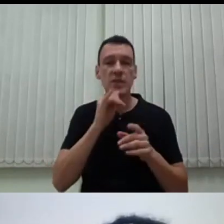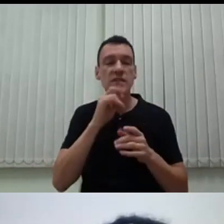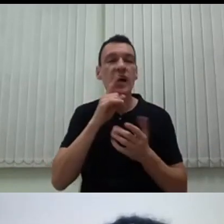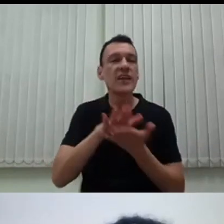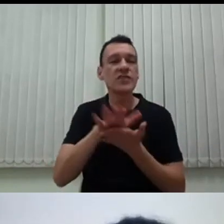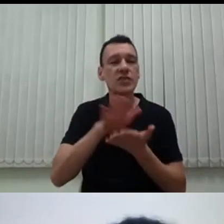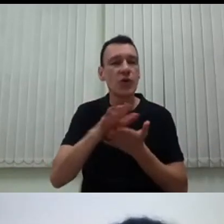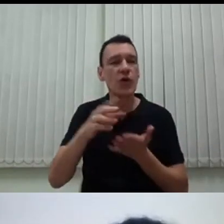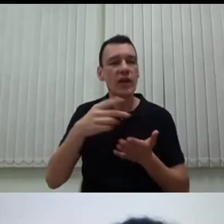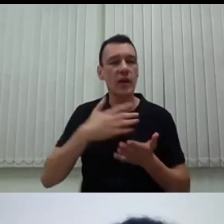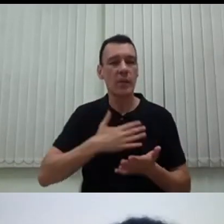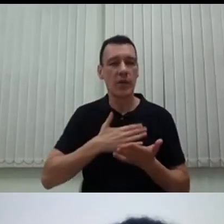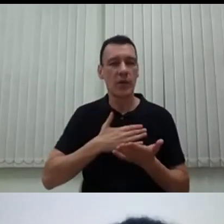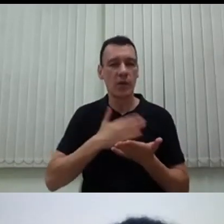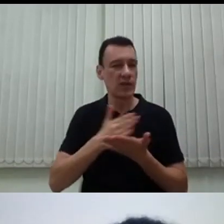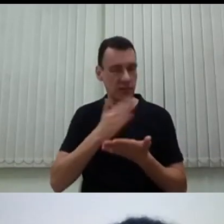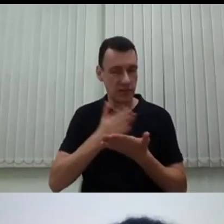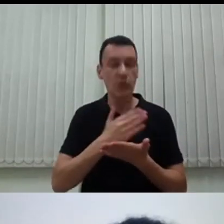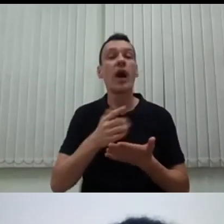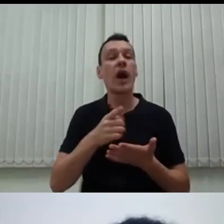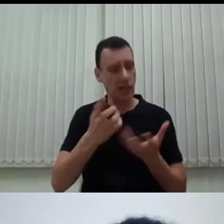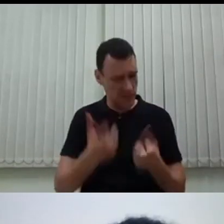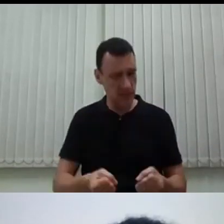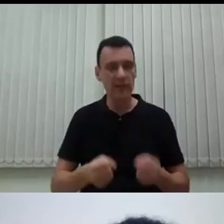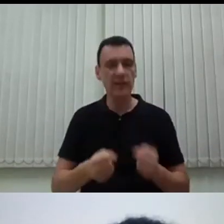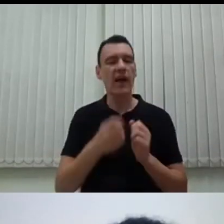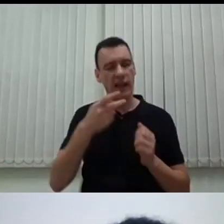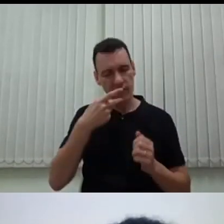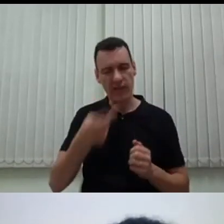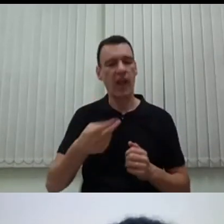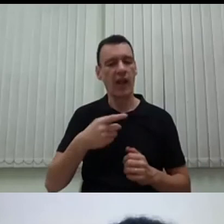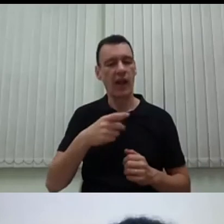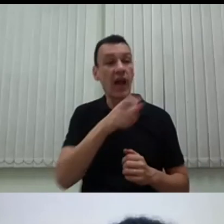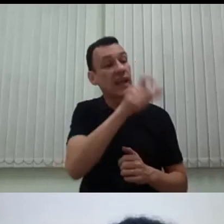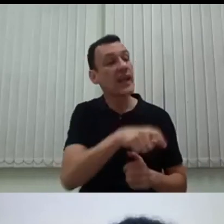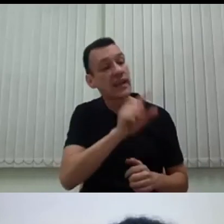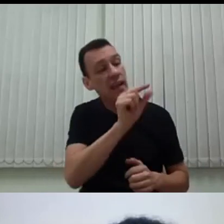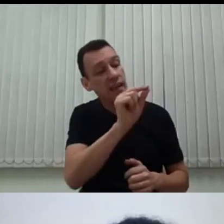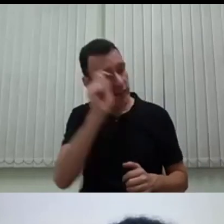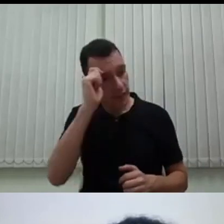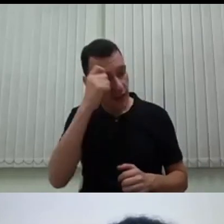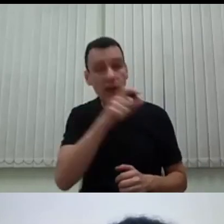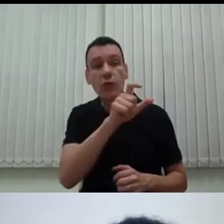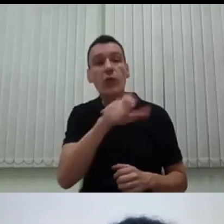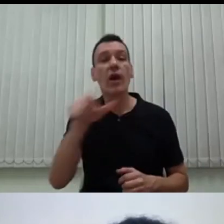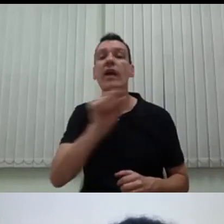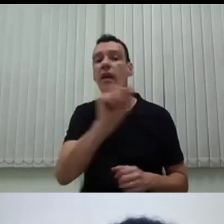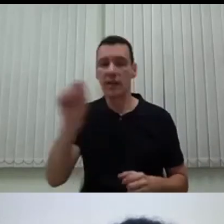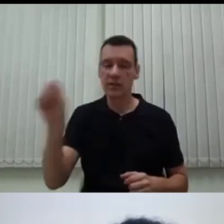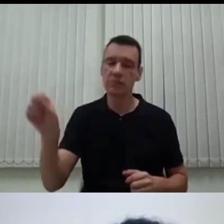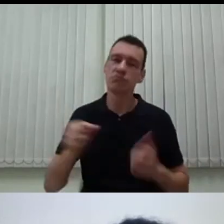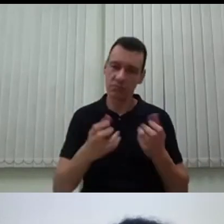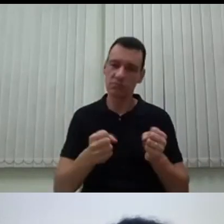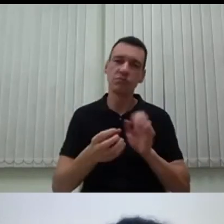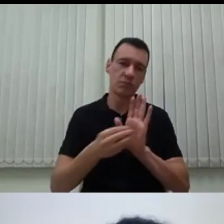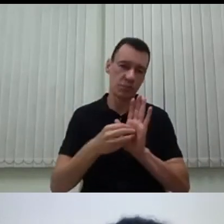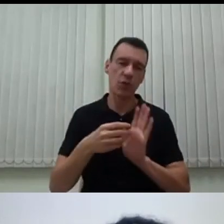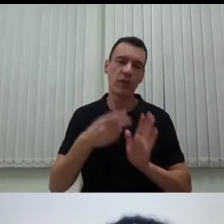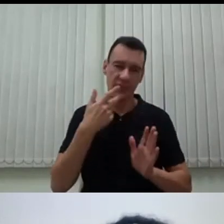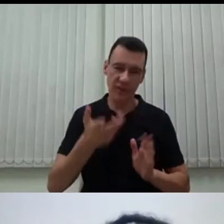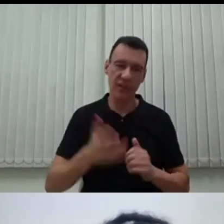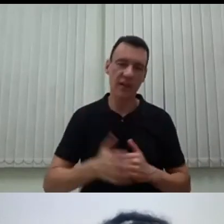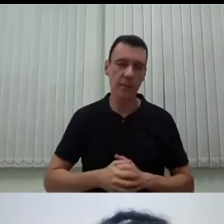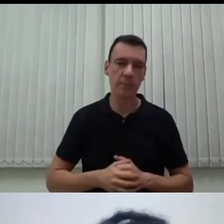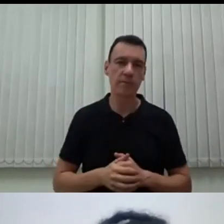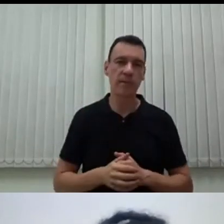é uma dessas editoras. As ações que têm sido realizadas, como das mulheres negras